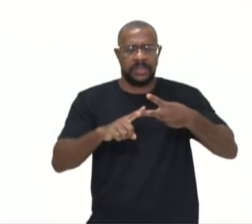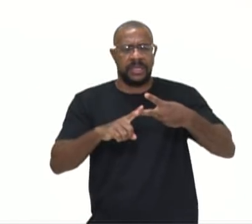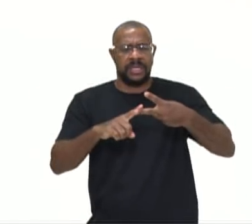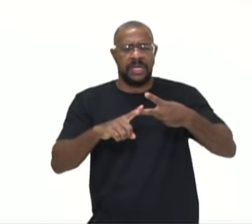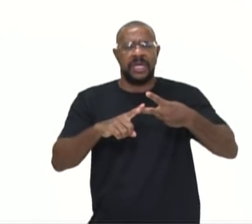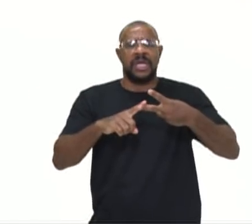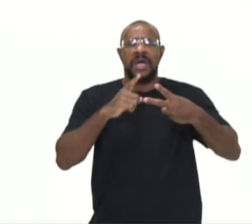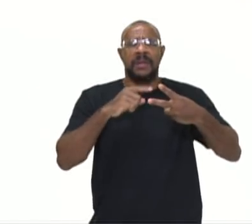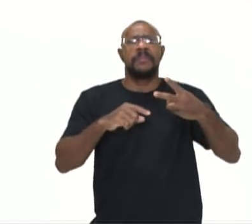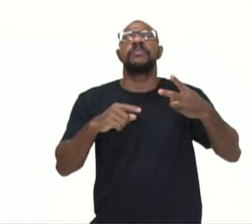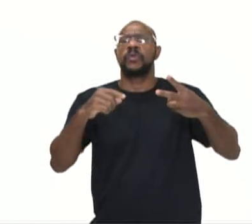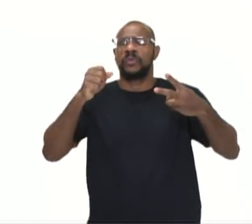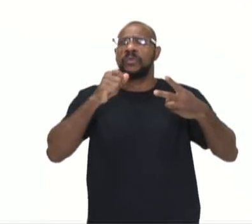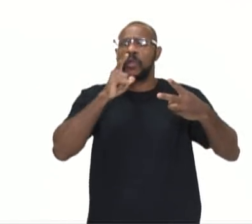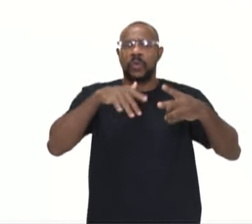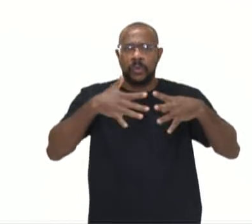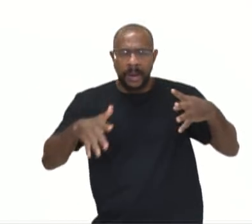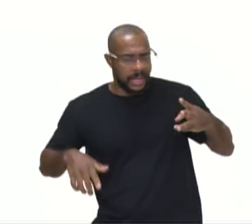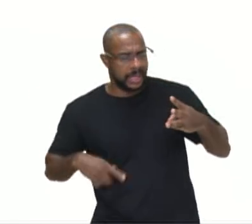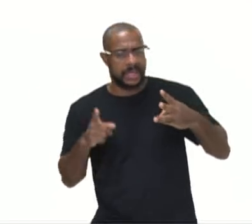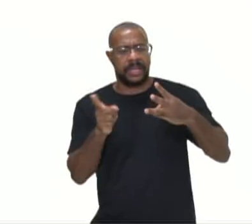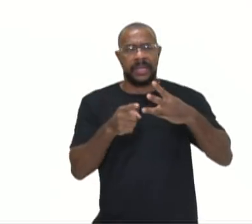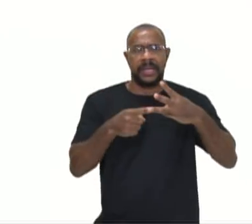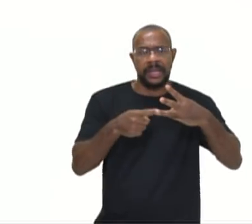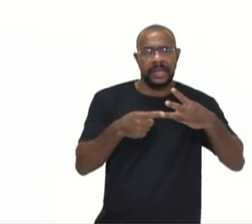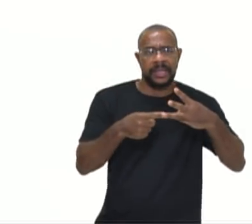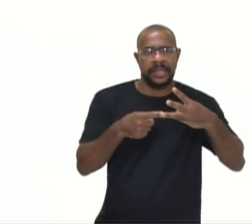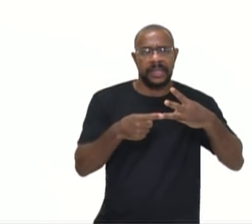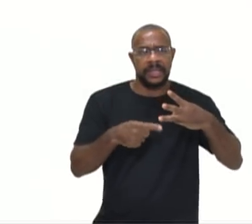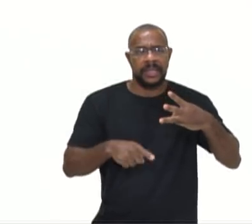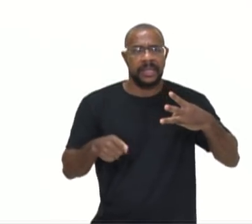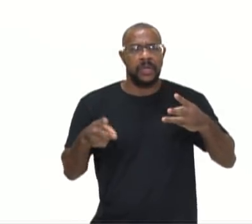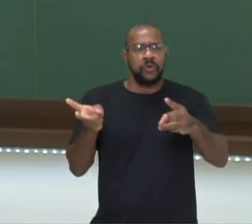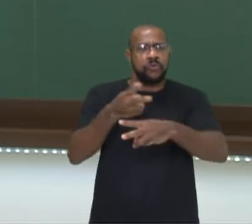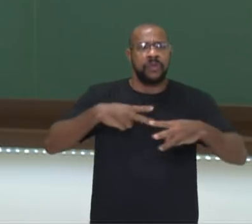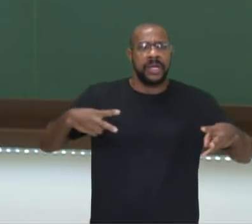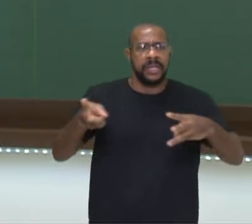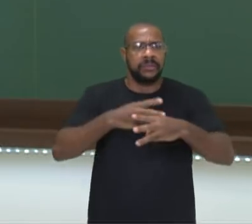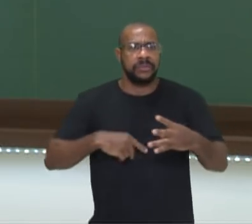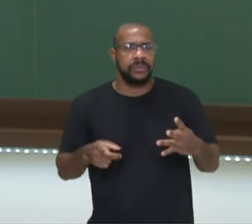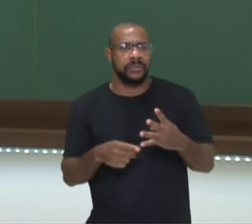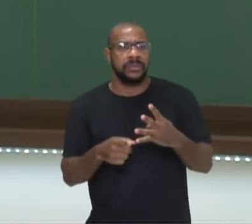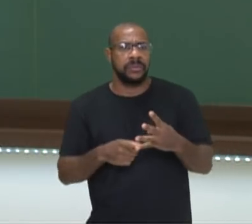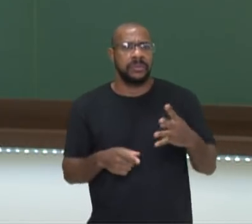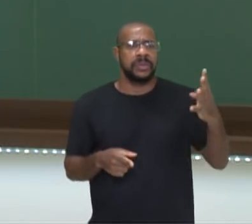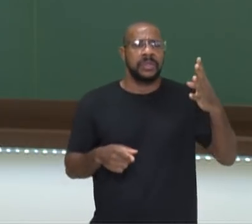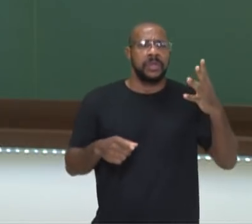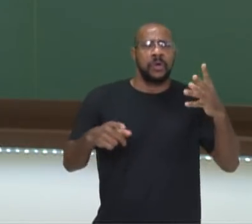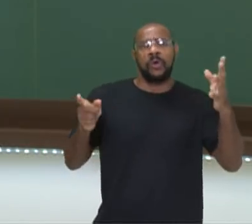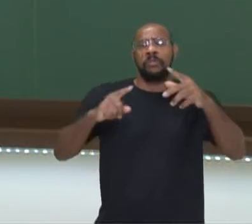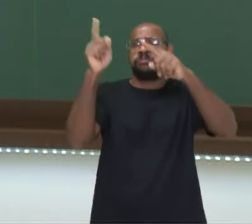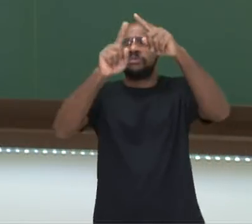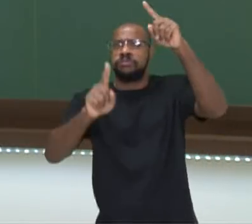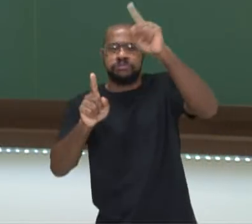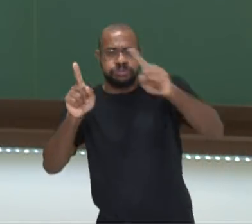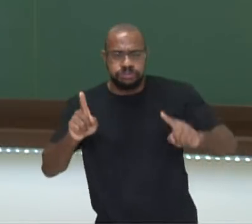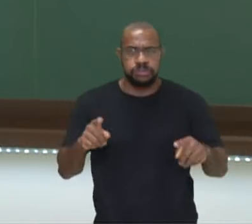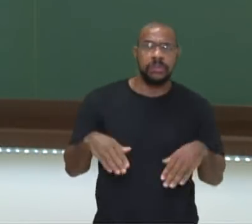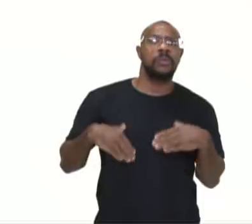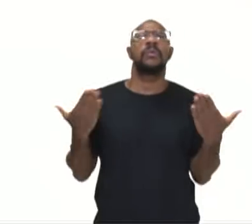mar. C, do vento. D, do trovão. Fácil demais, 1, 2, 3